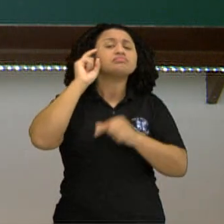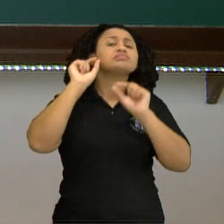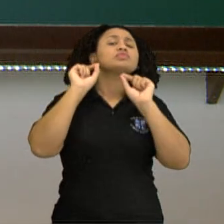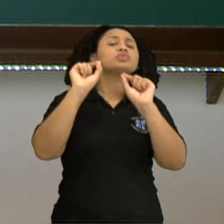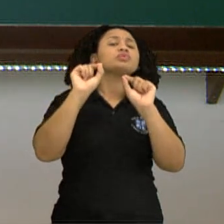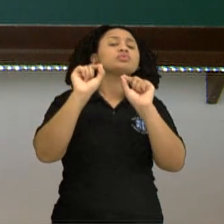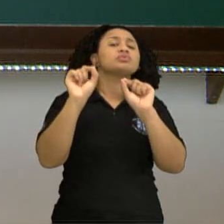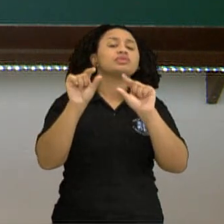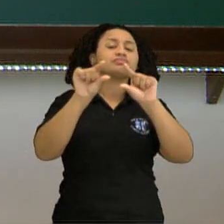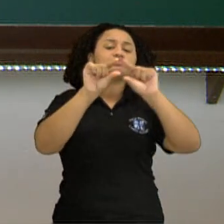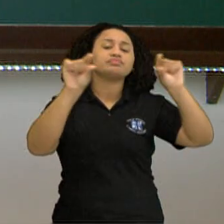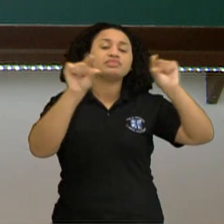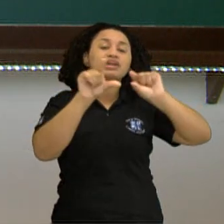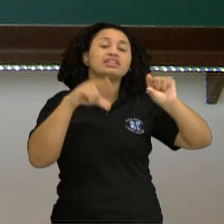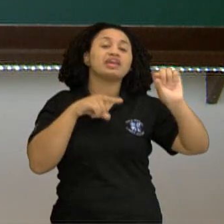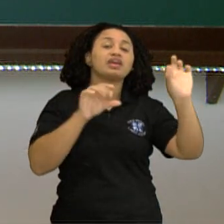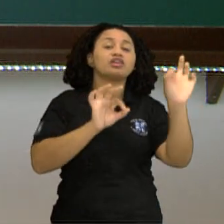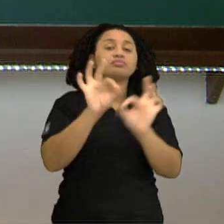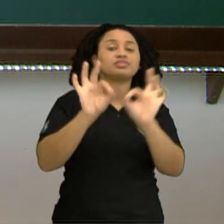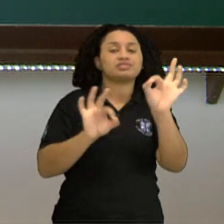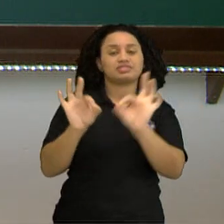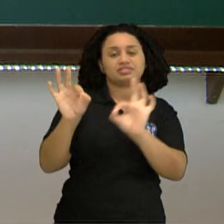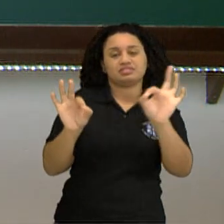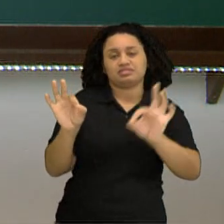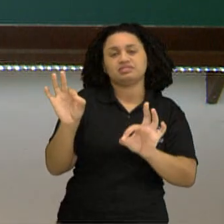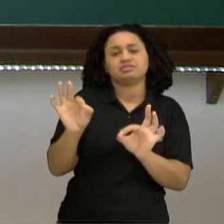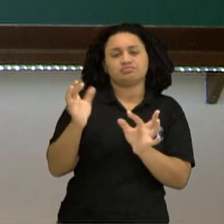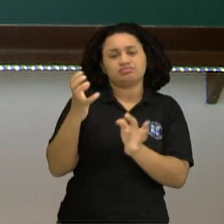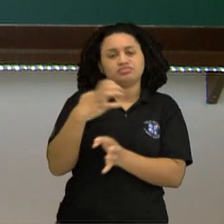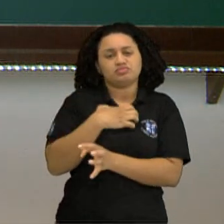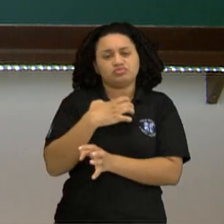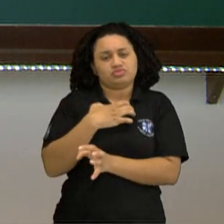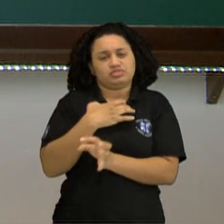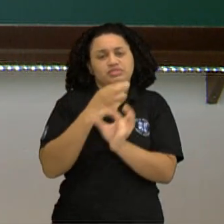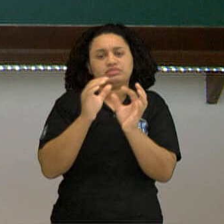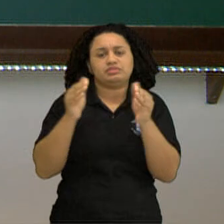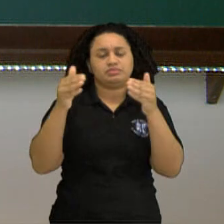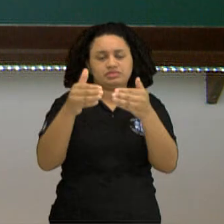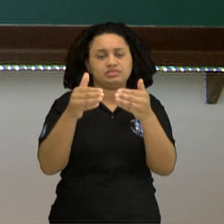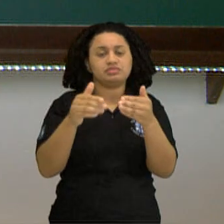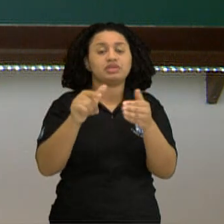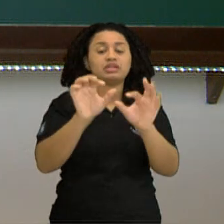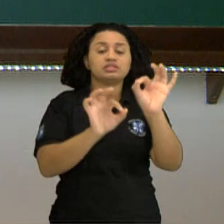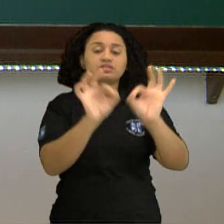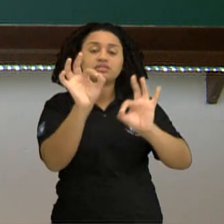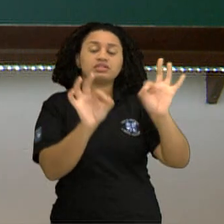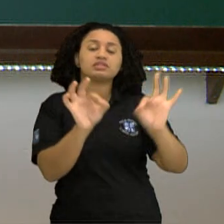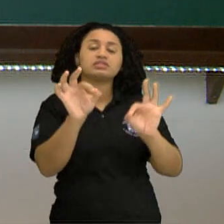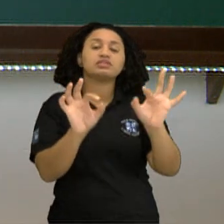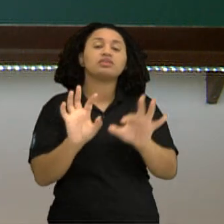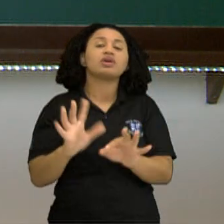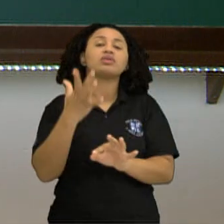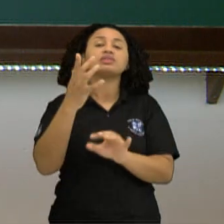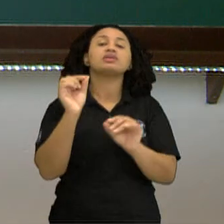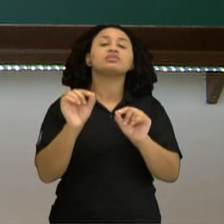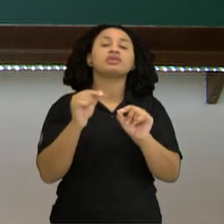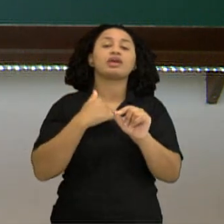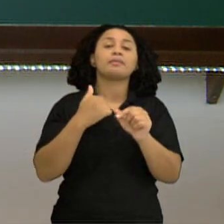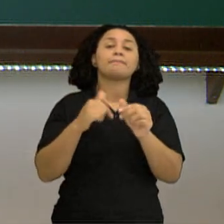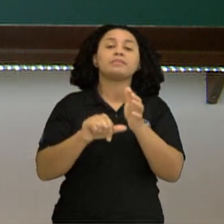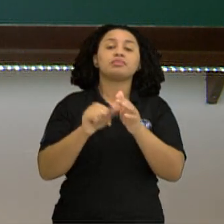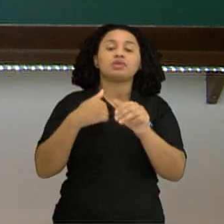oração se organiza de uma certa forma. A organização da oração, ela sempre ocorre em torno de um